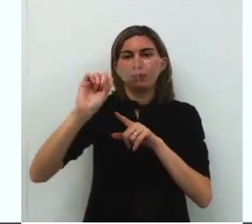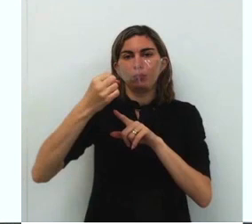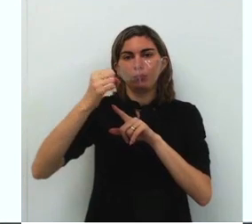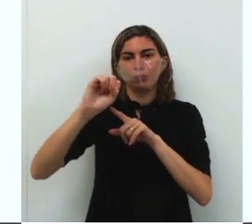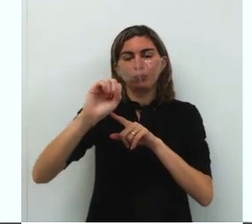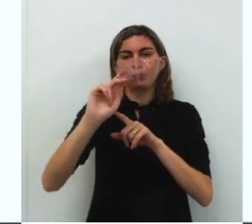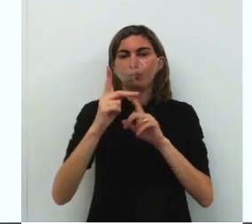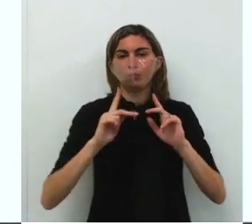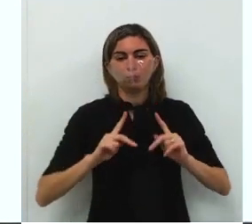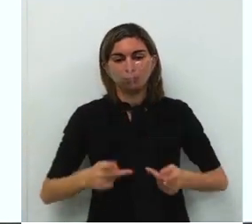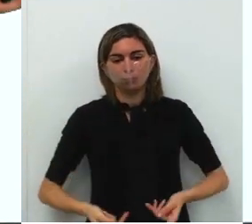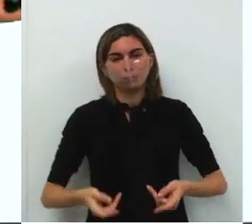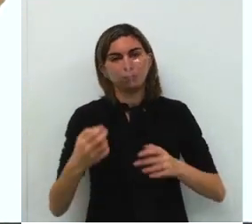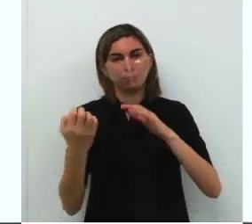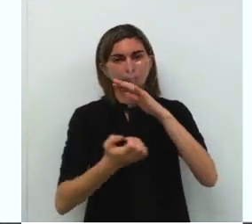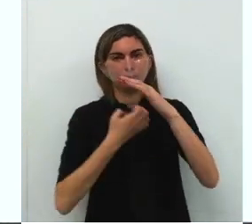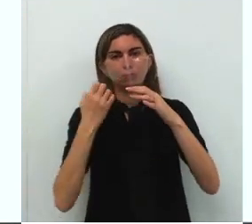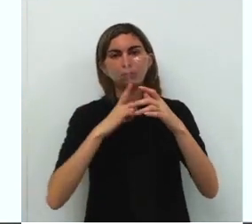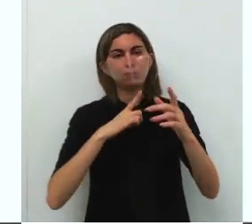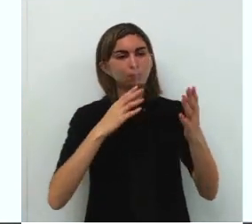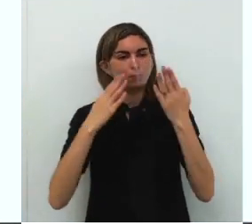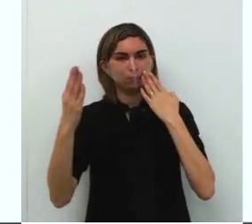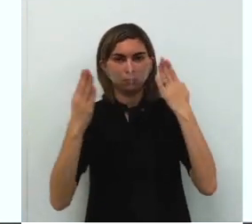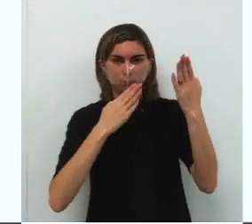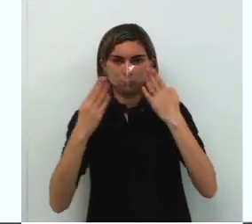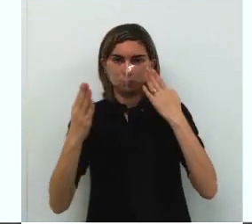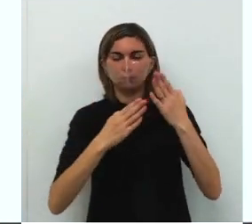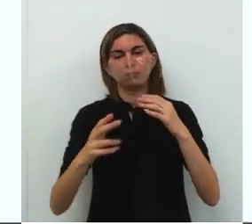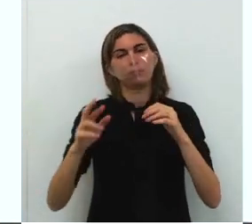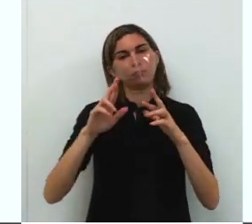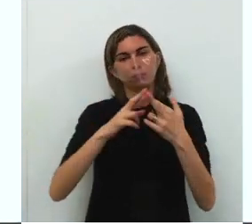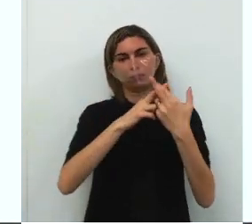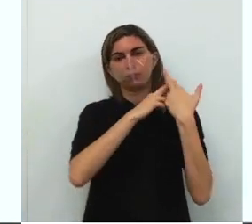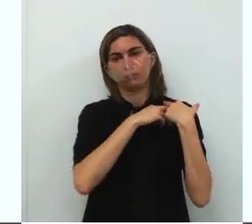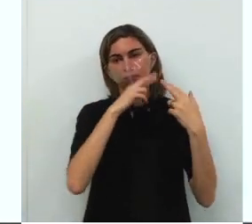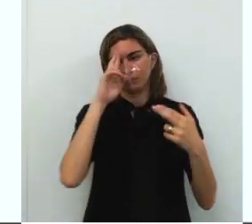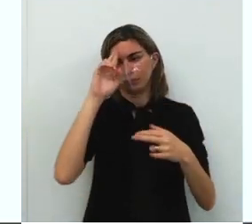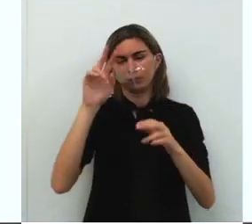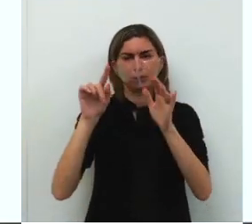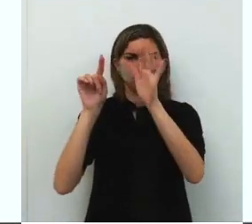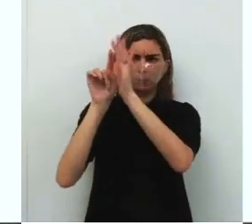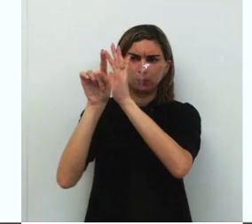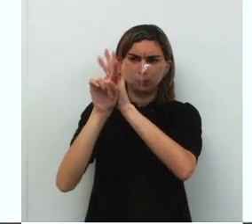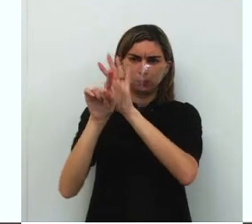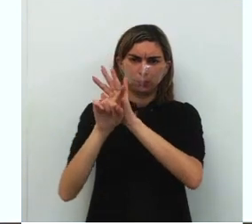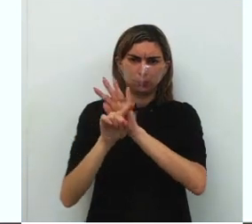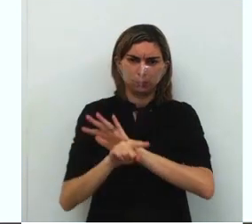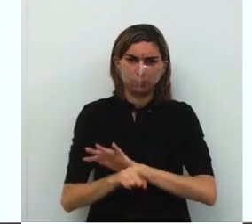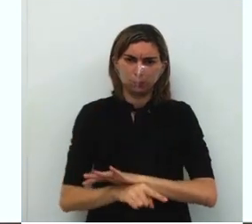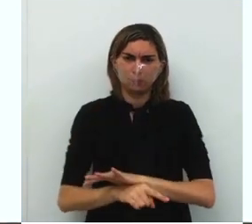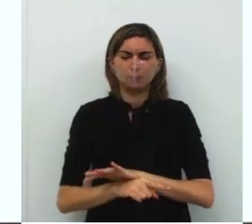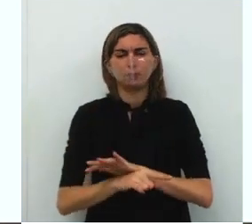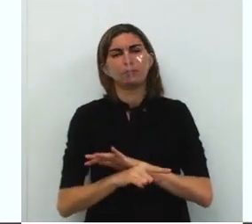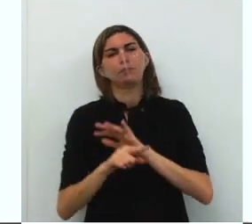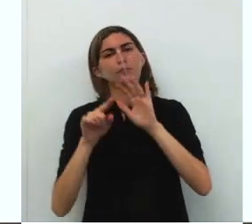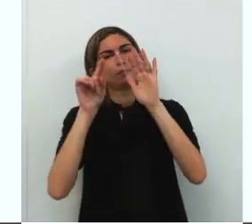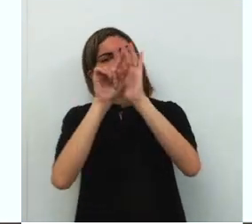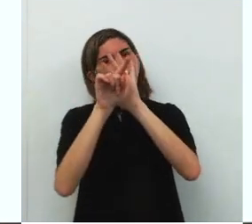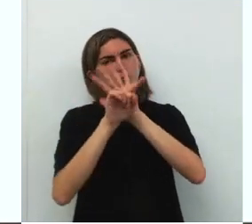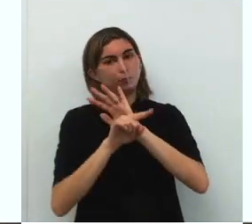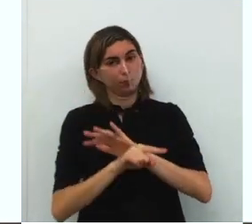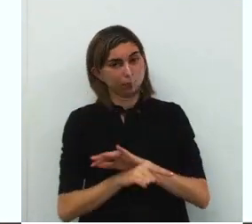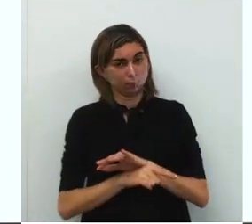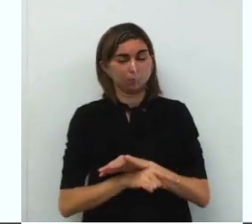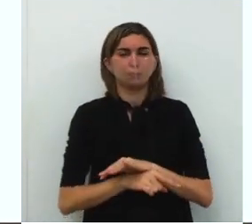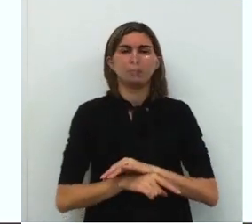da empresa, aí tinha um psicólogo ou uma pessoa encarregada que começou a fazer uma bateria de